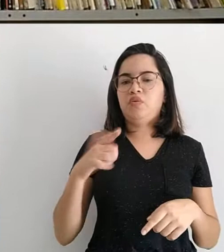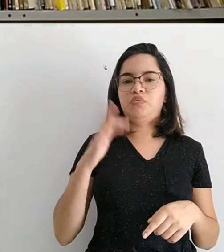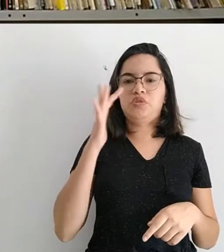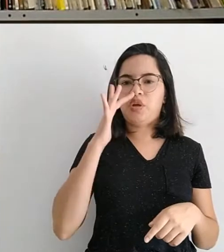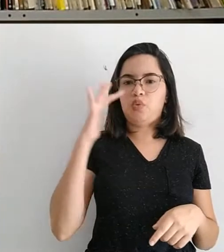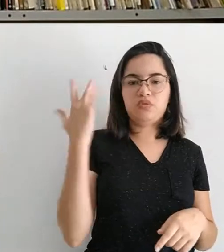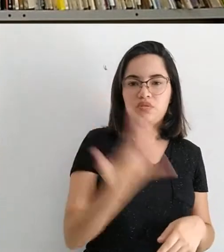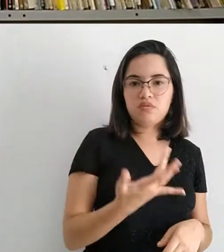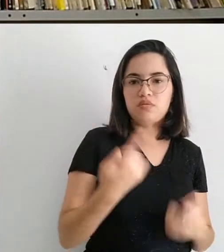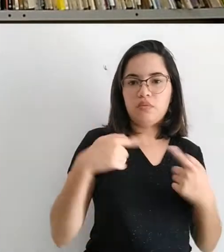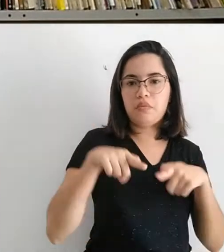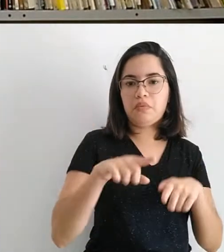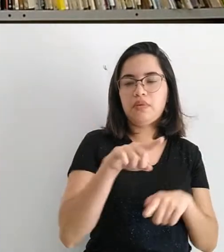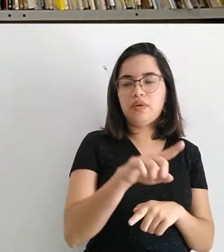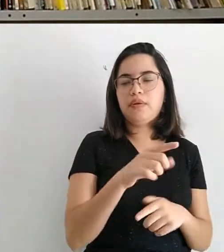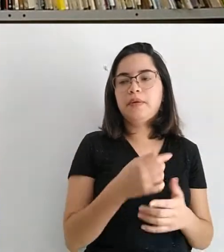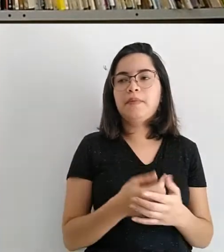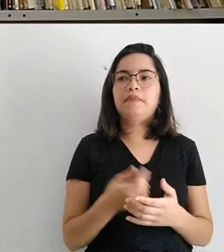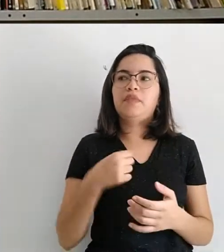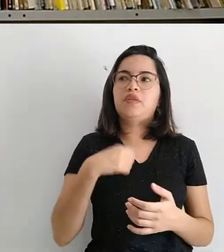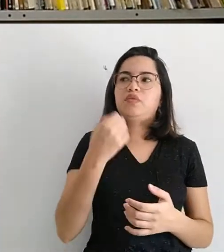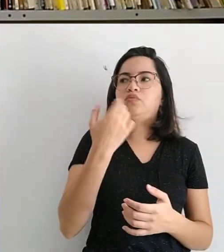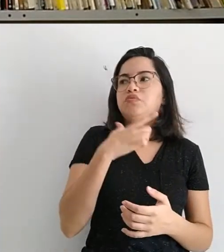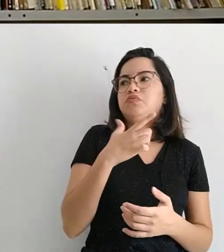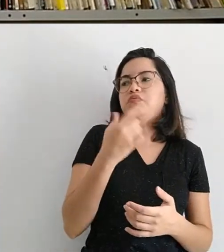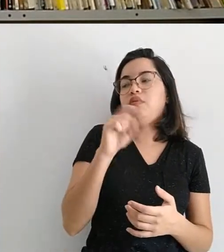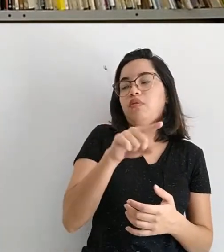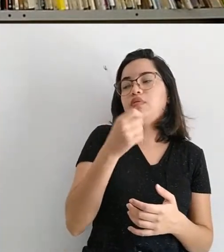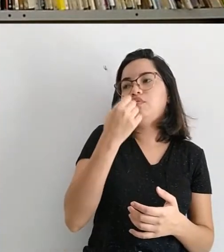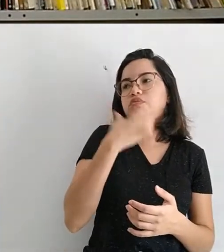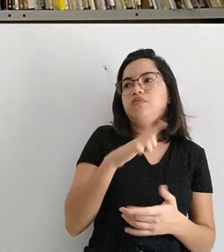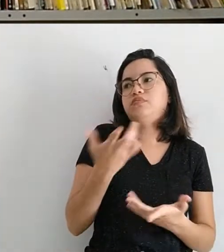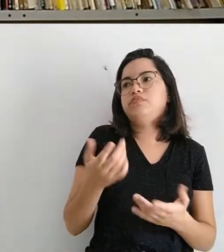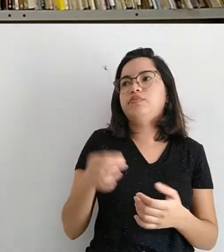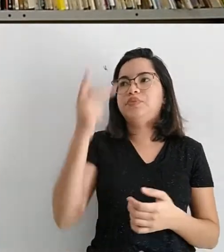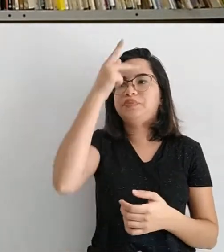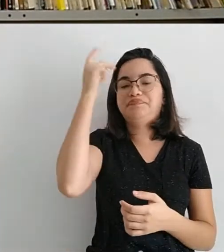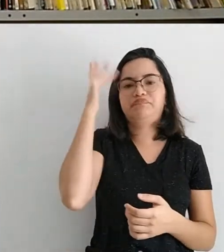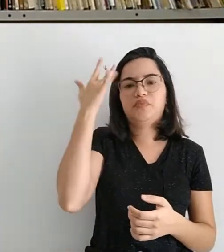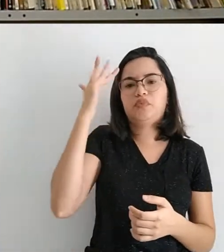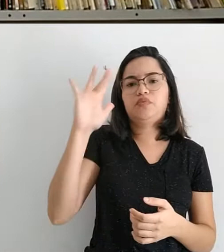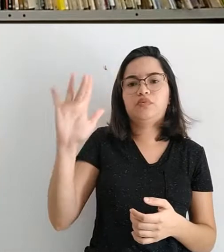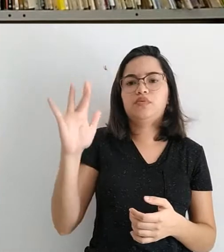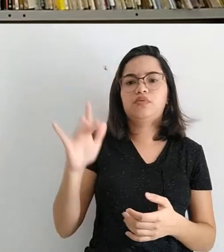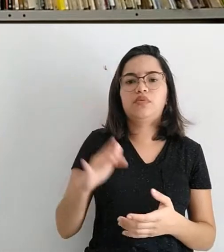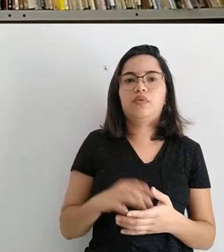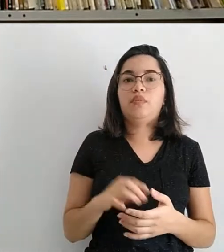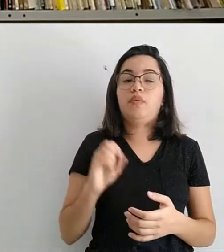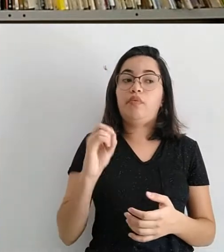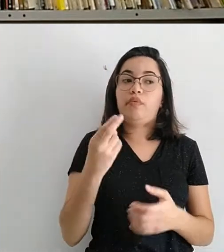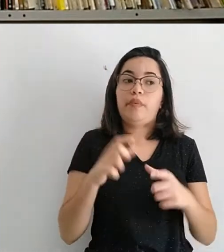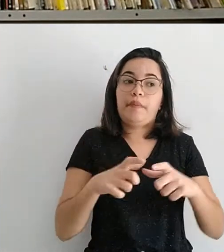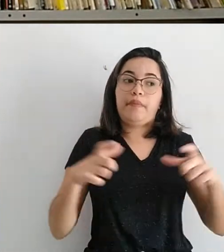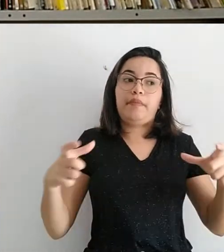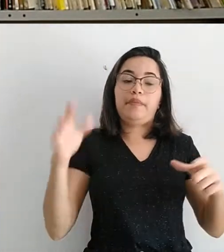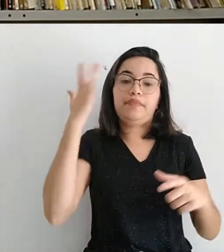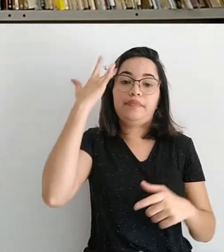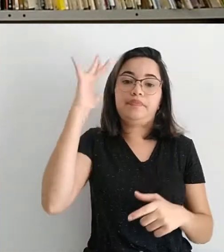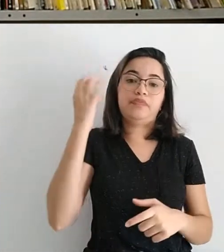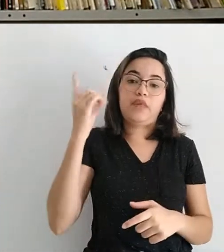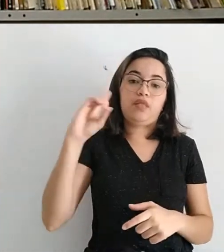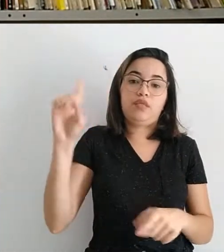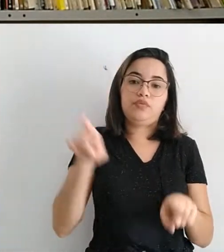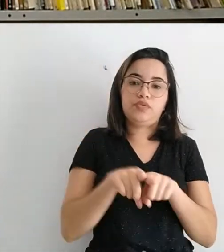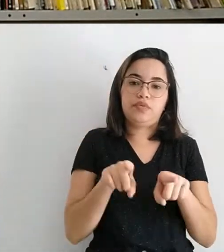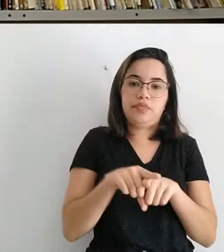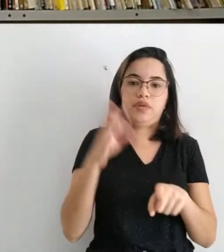nenhum processo contra ele, ele achou que, já que as pessoas não sabiam, ou a maioria não sabia,